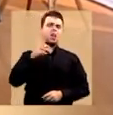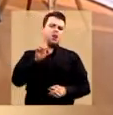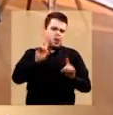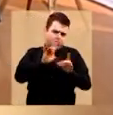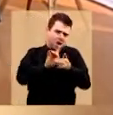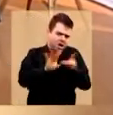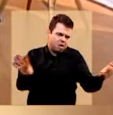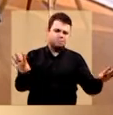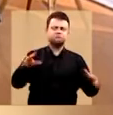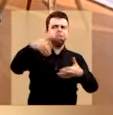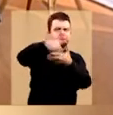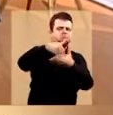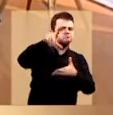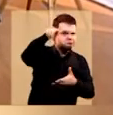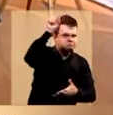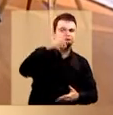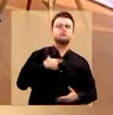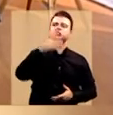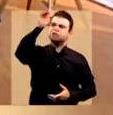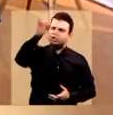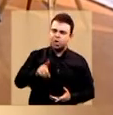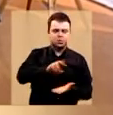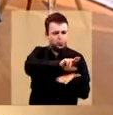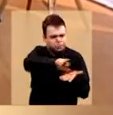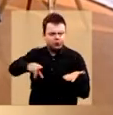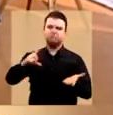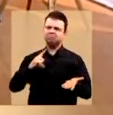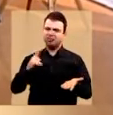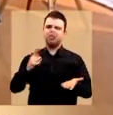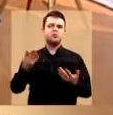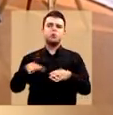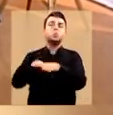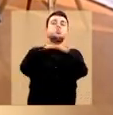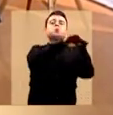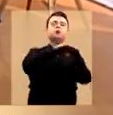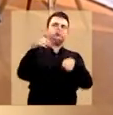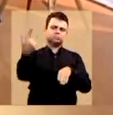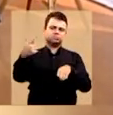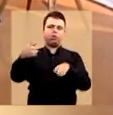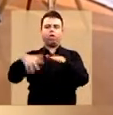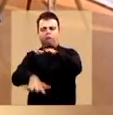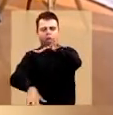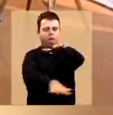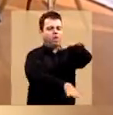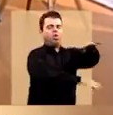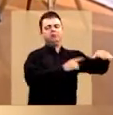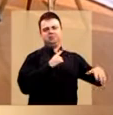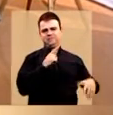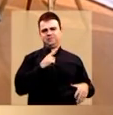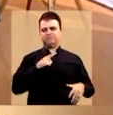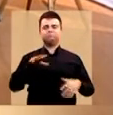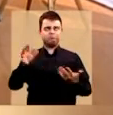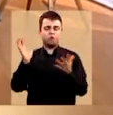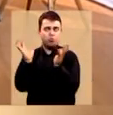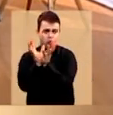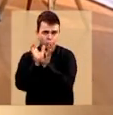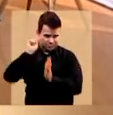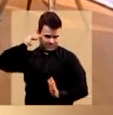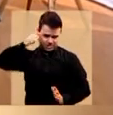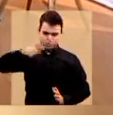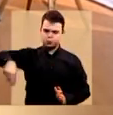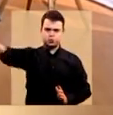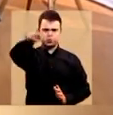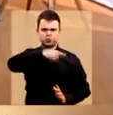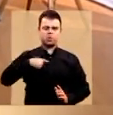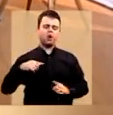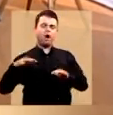Estado de Direito, numa democracia, onde a reprodução de desigualdade é uma constante. Então, e por isso que o movimento negro tem se pautado